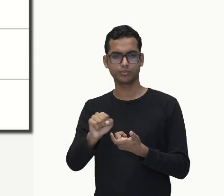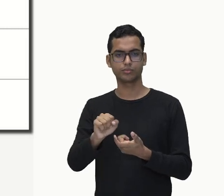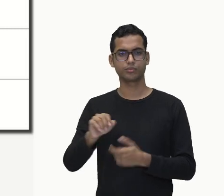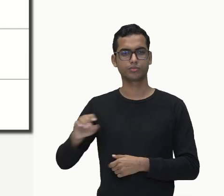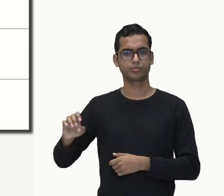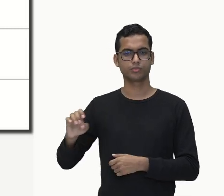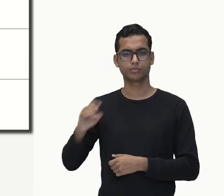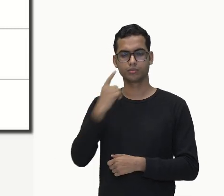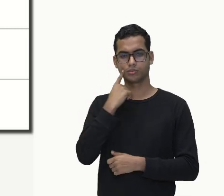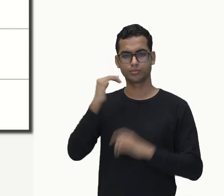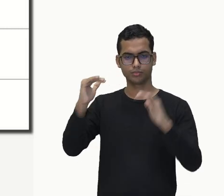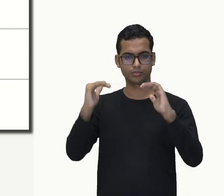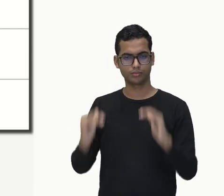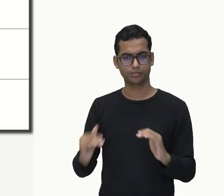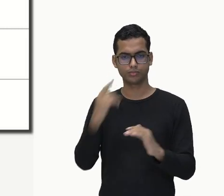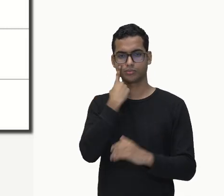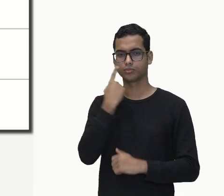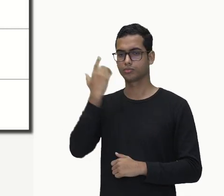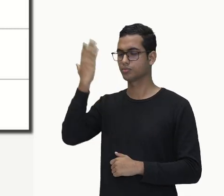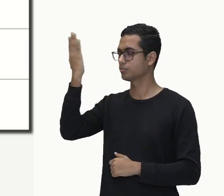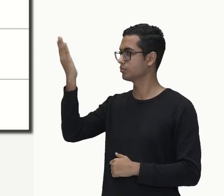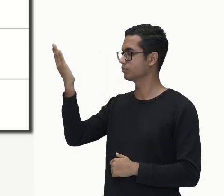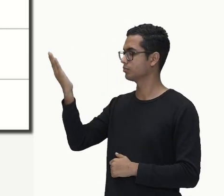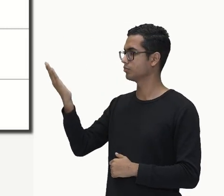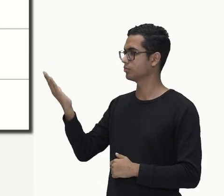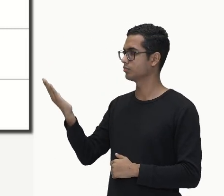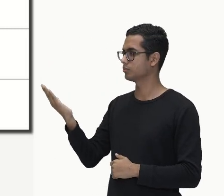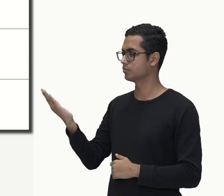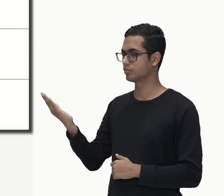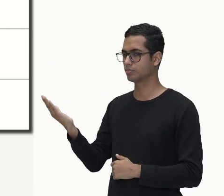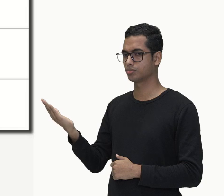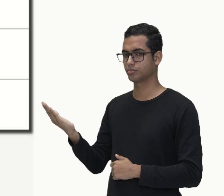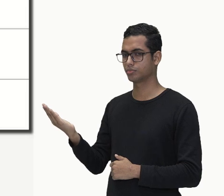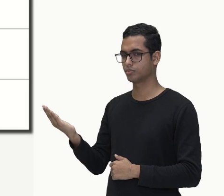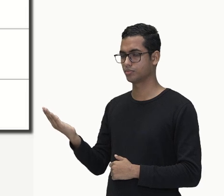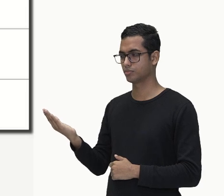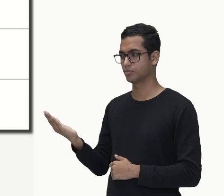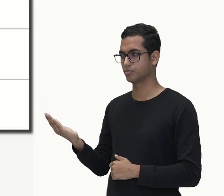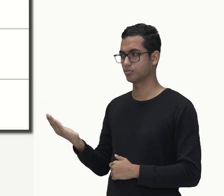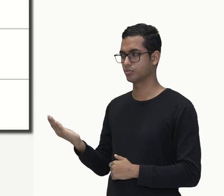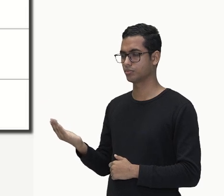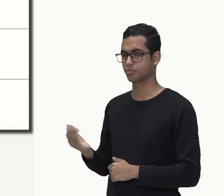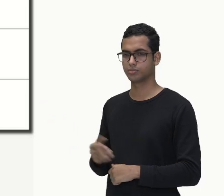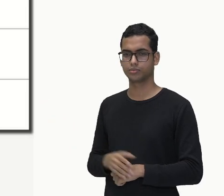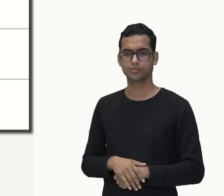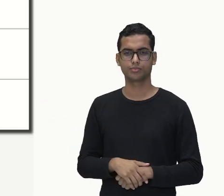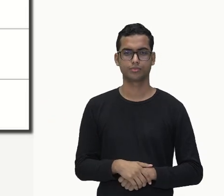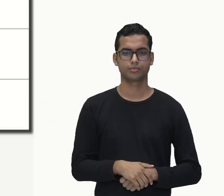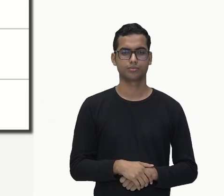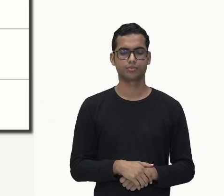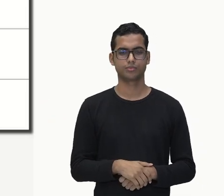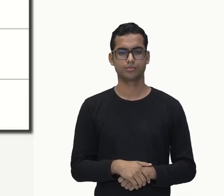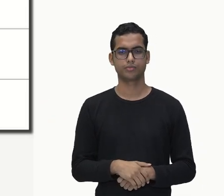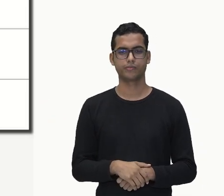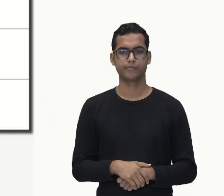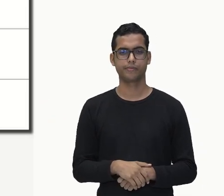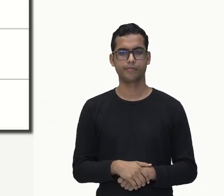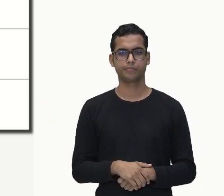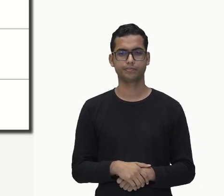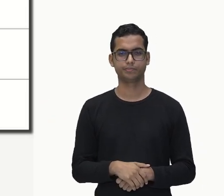veía, nosotros veíamos, vosotros veíais e